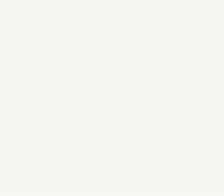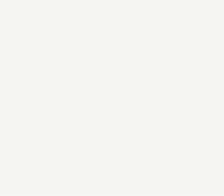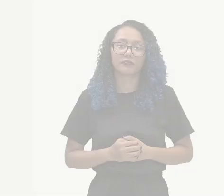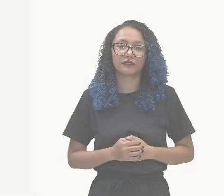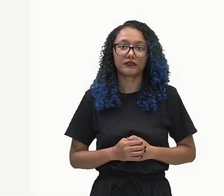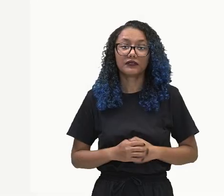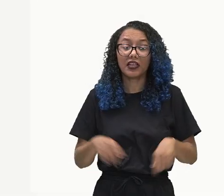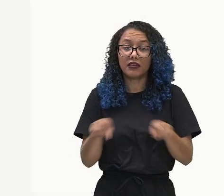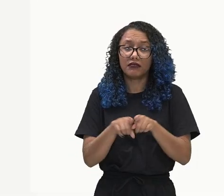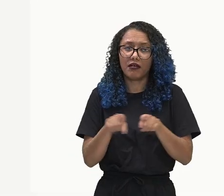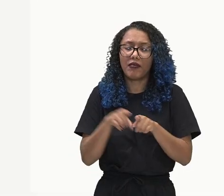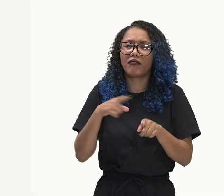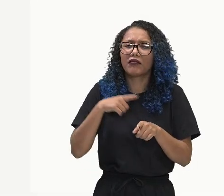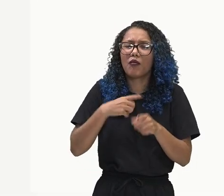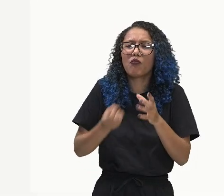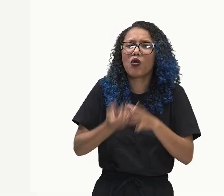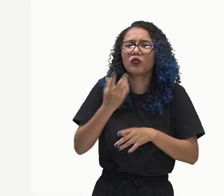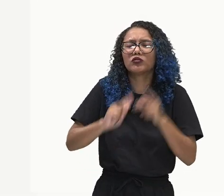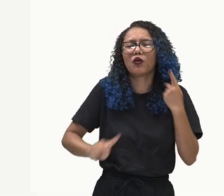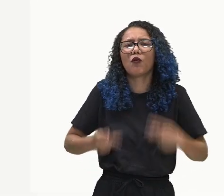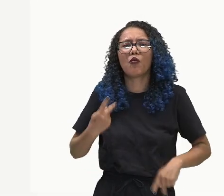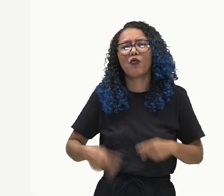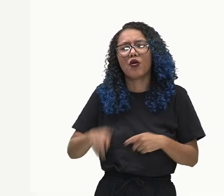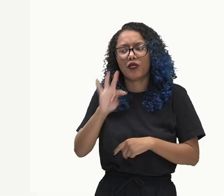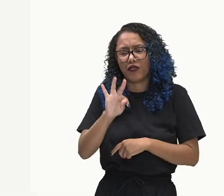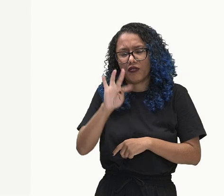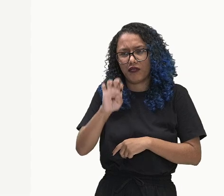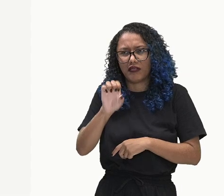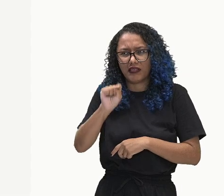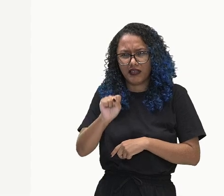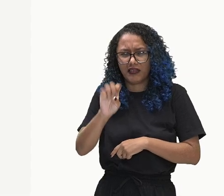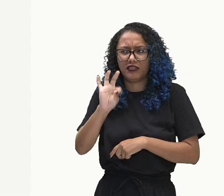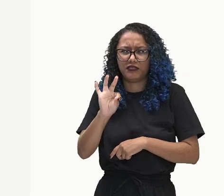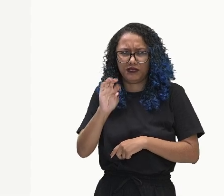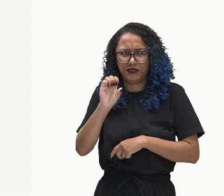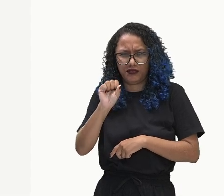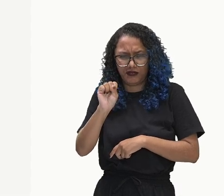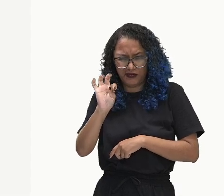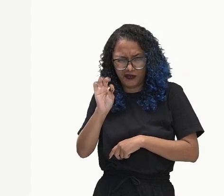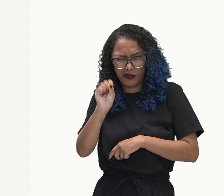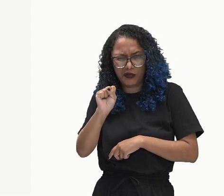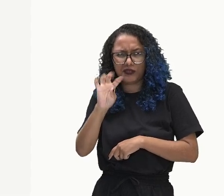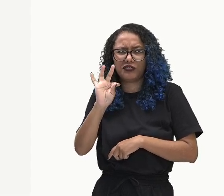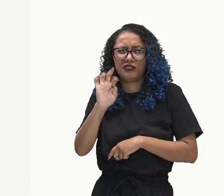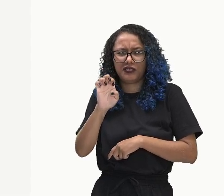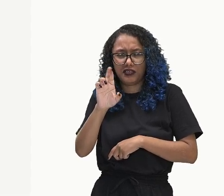menor. É isso que vai diferenciar a proporção